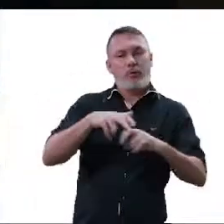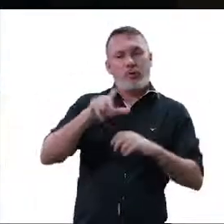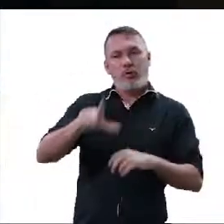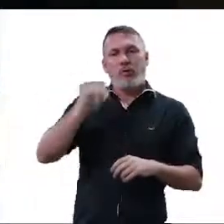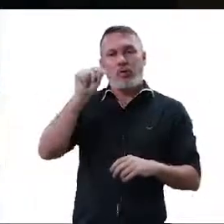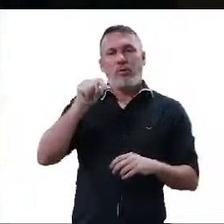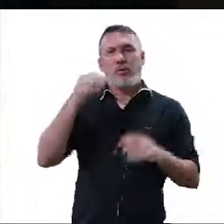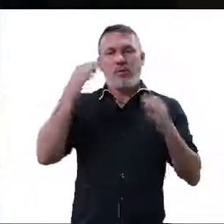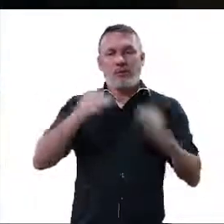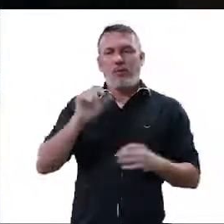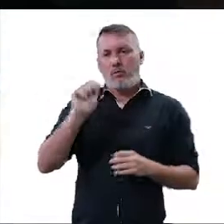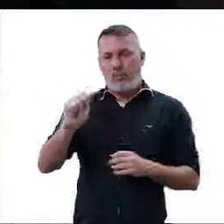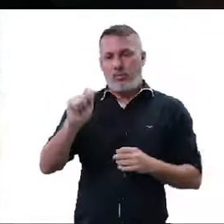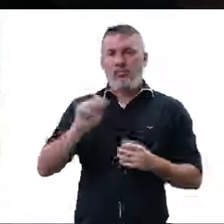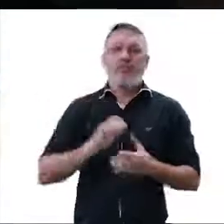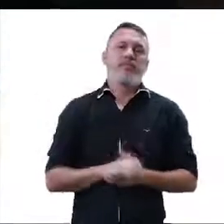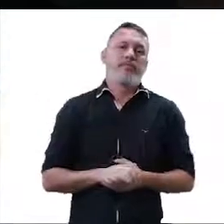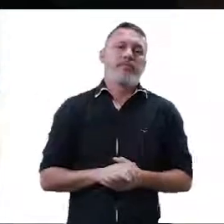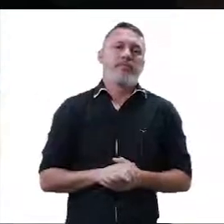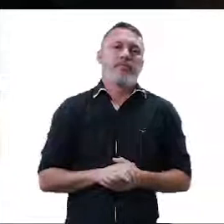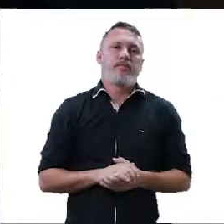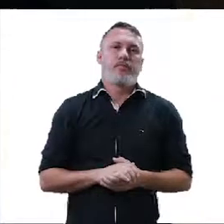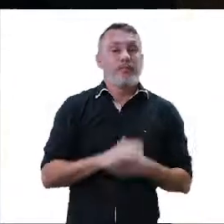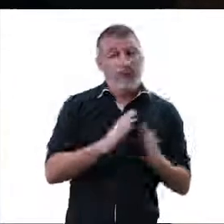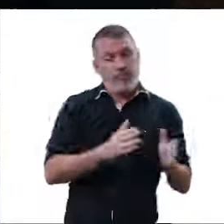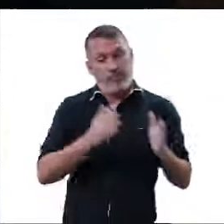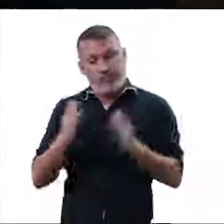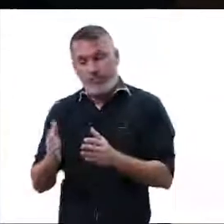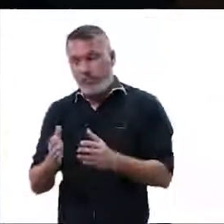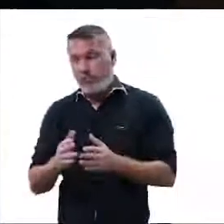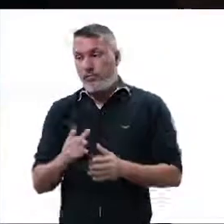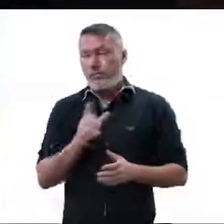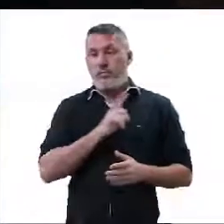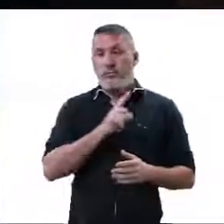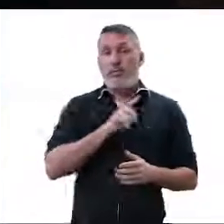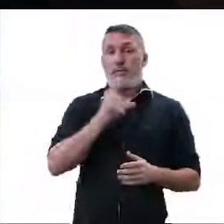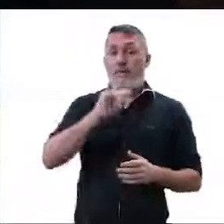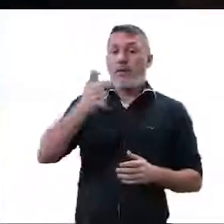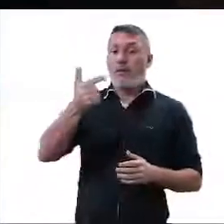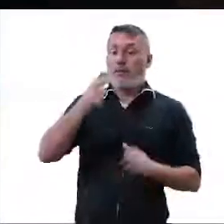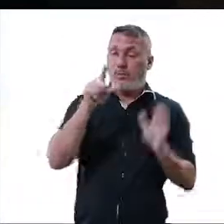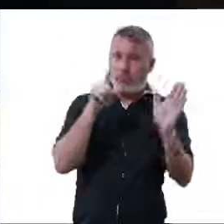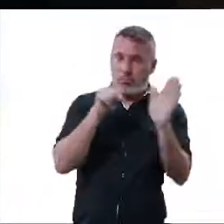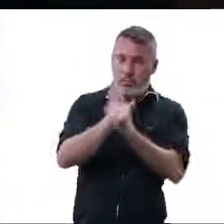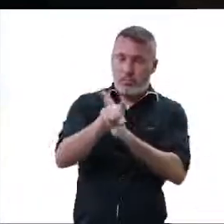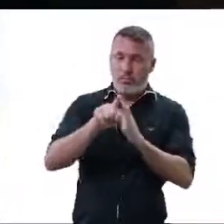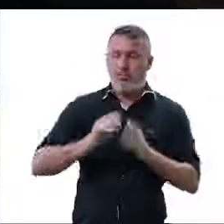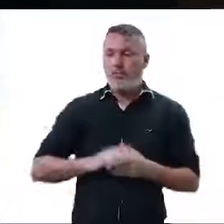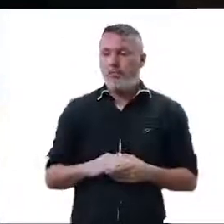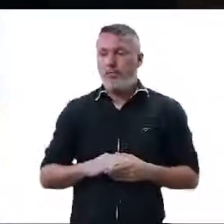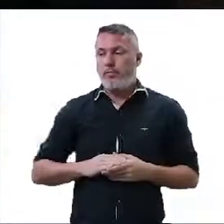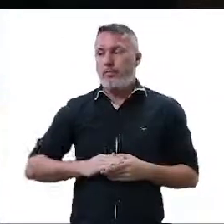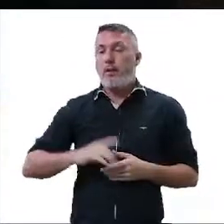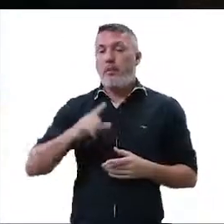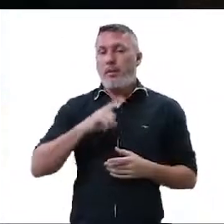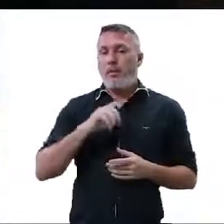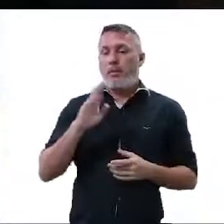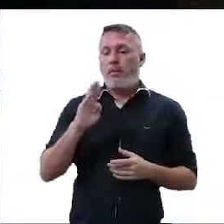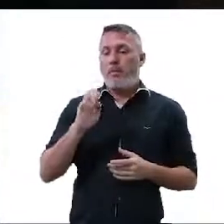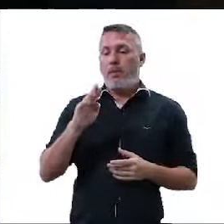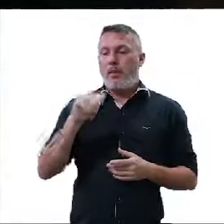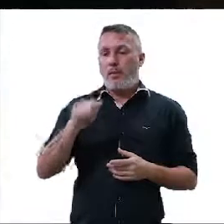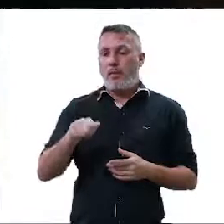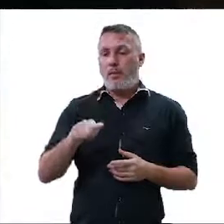letra A. Aí passamos para uma segunda questão, Marshall Berman, Tudo que é